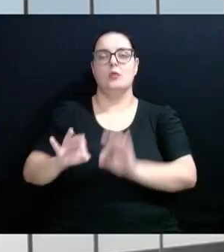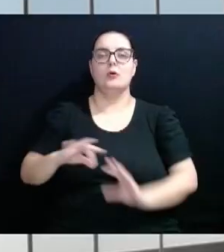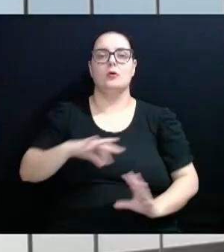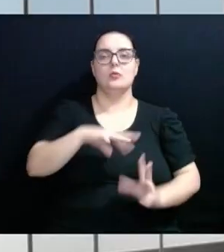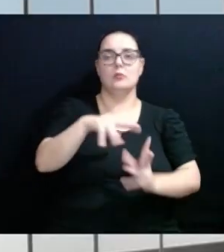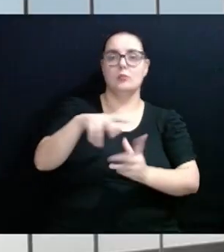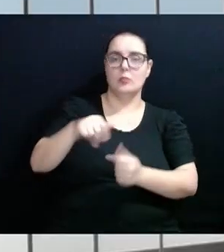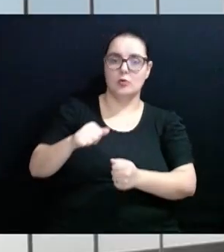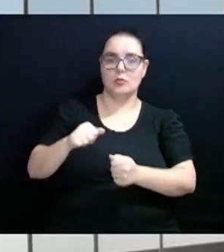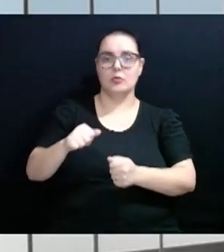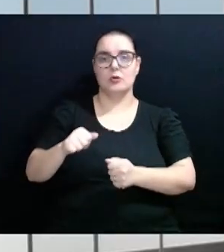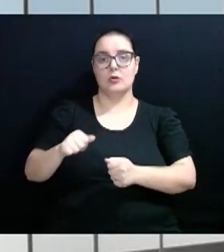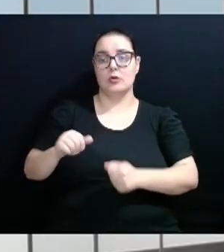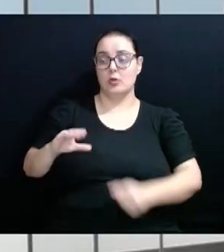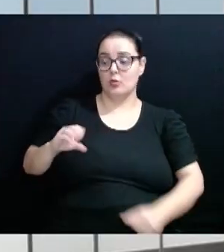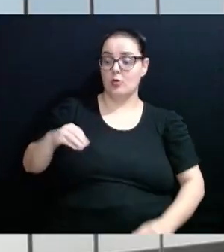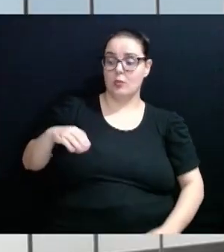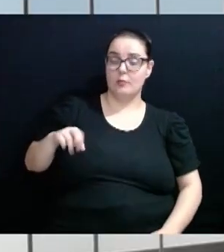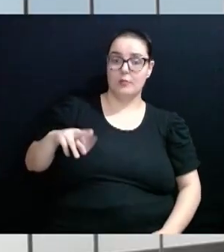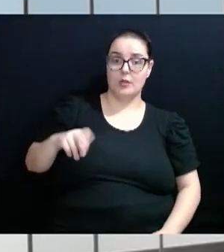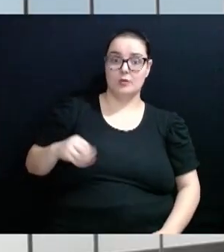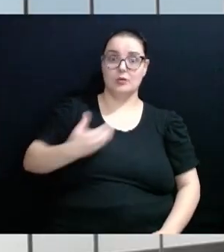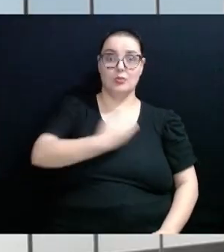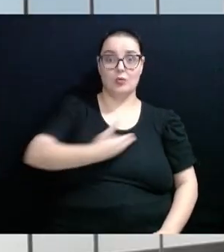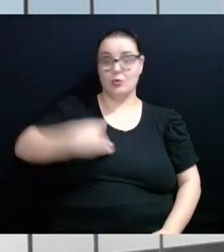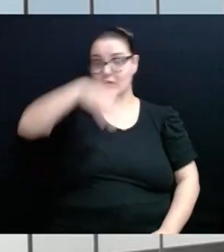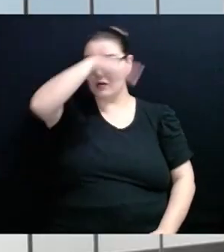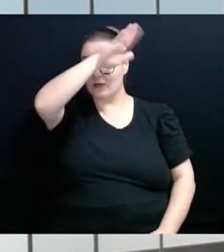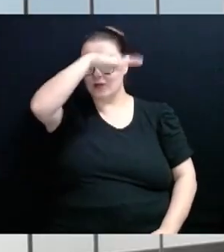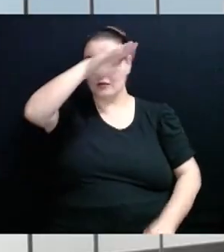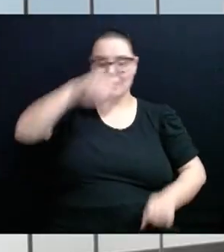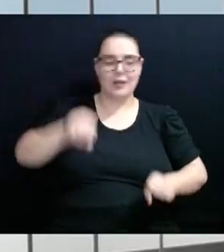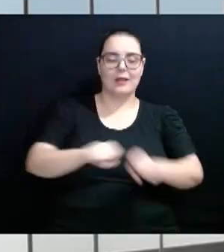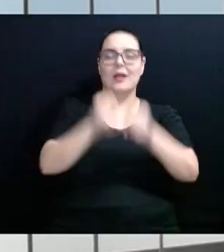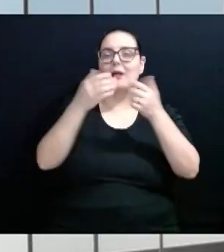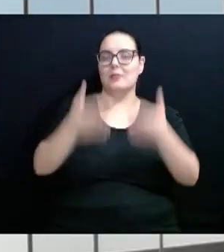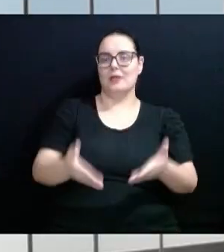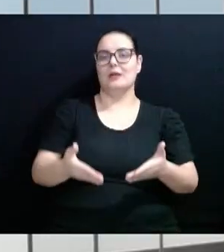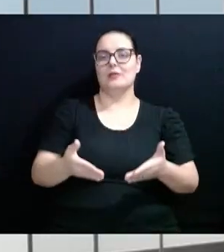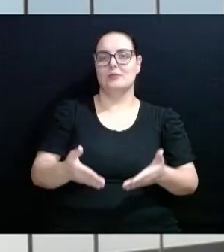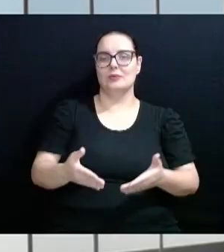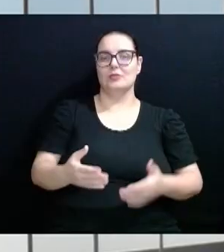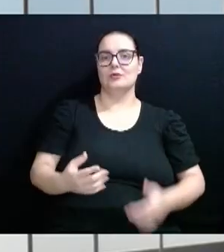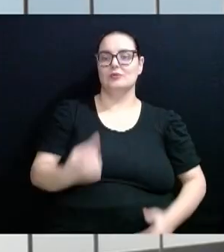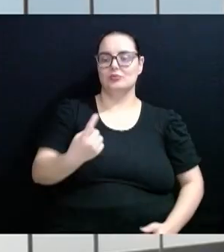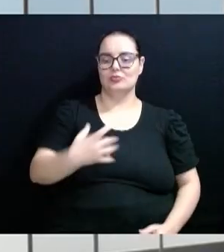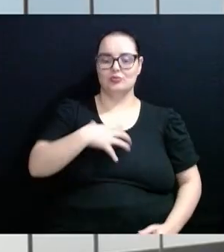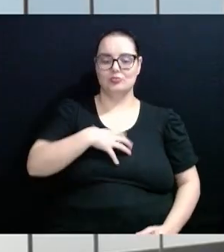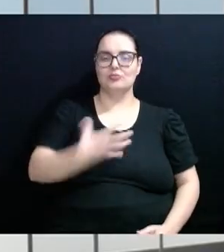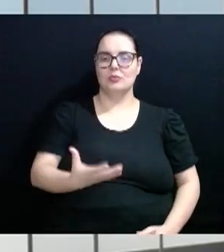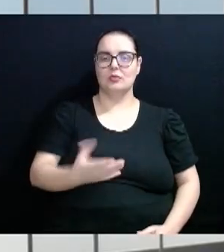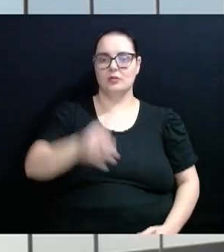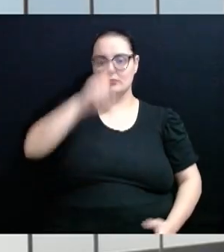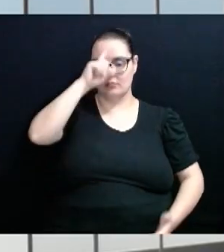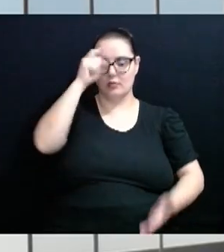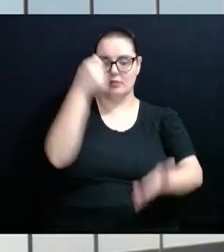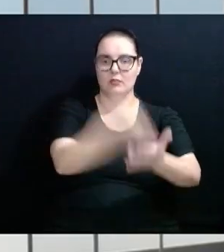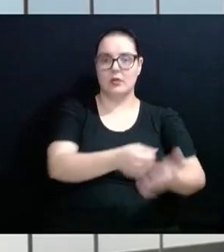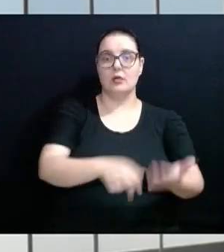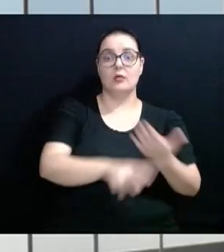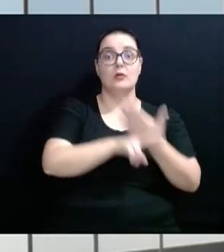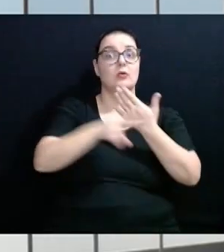Comércio. Então o governo Trump rompe com isso e de uma maneira unilateral toma essa medida, que afeta